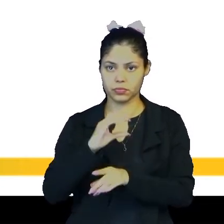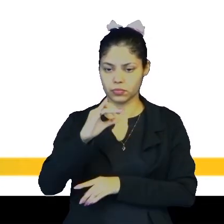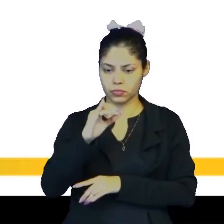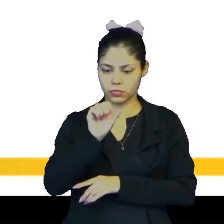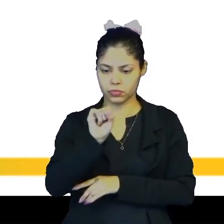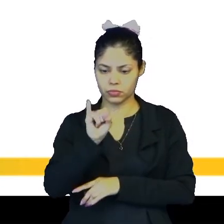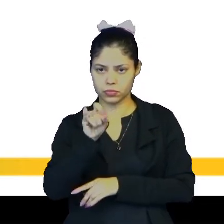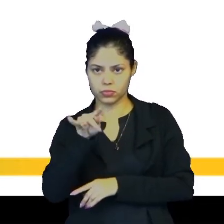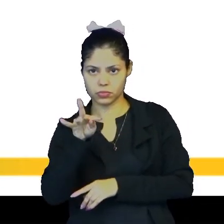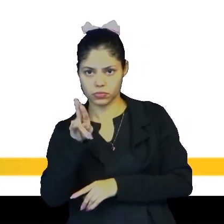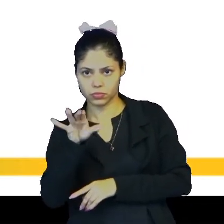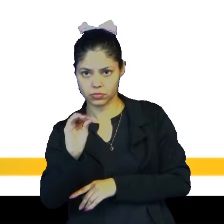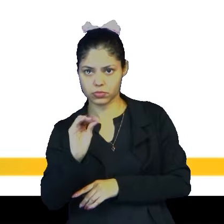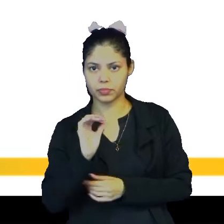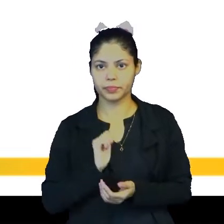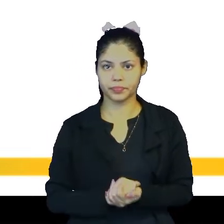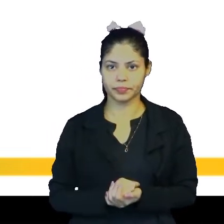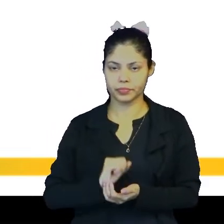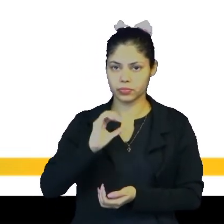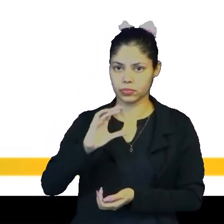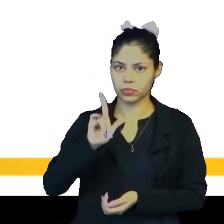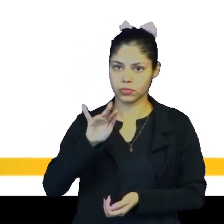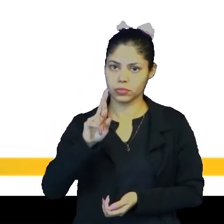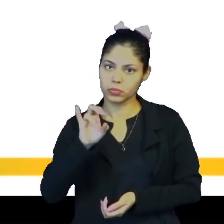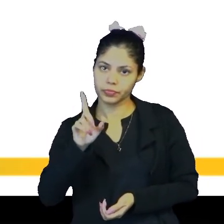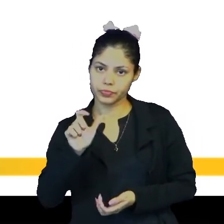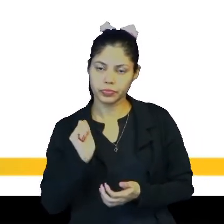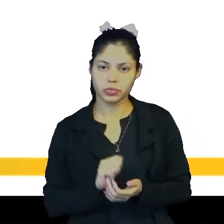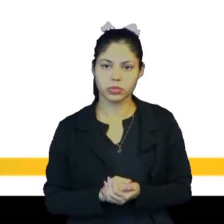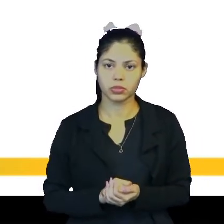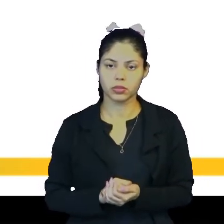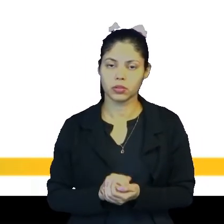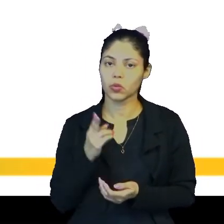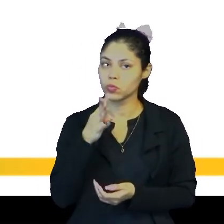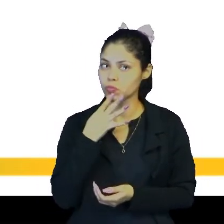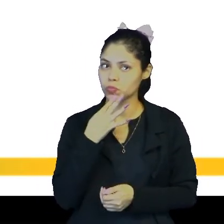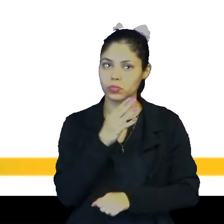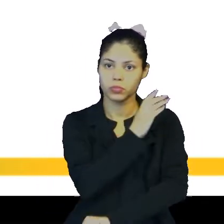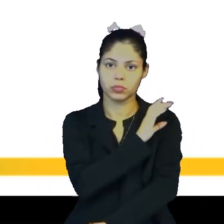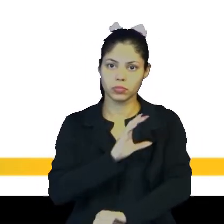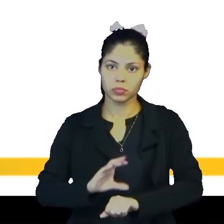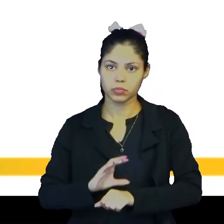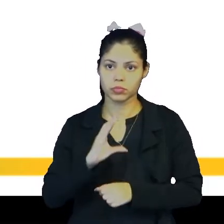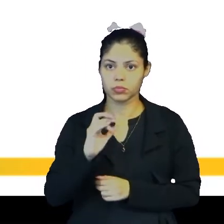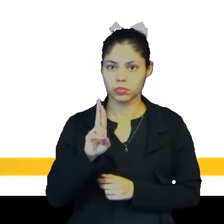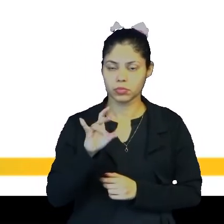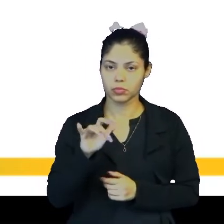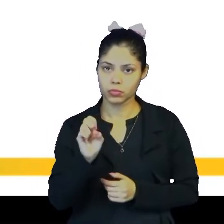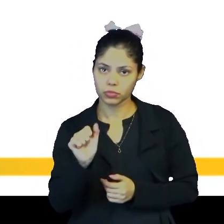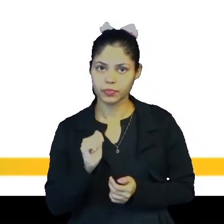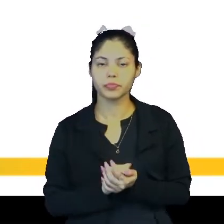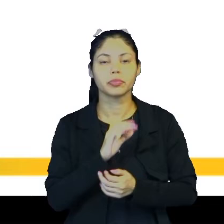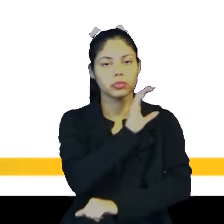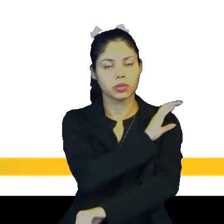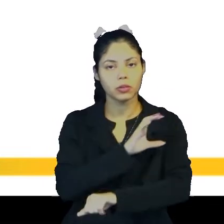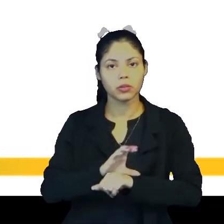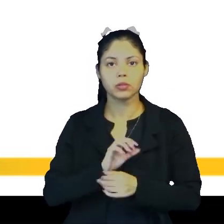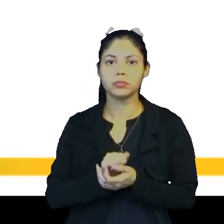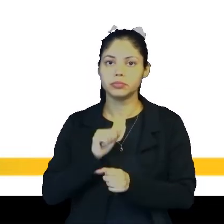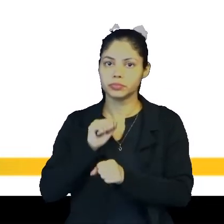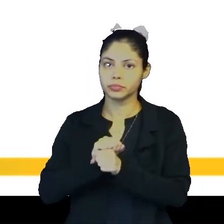sítio arqueológico de Clovis, né, chamado também conhecido como a cultura de Clovis, que é uma